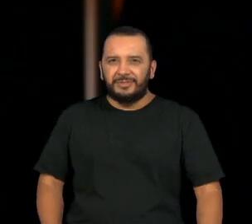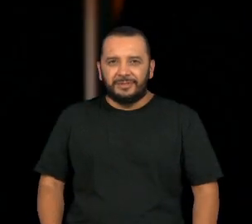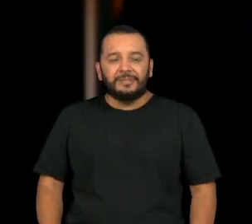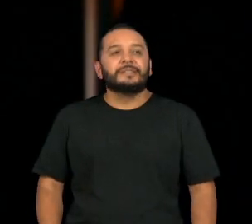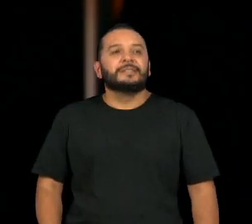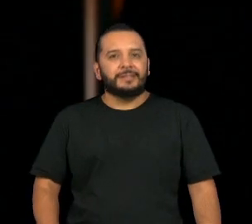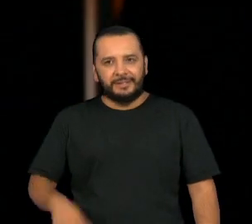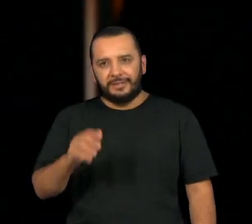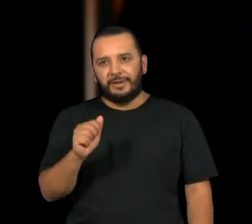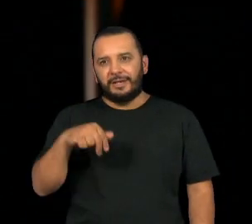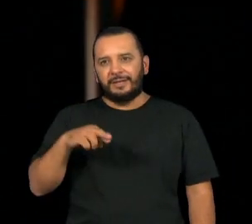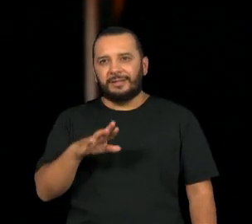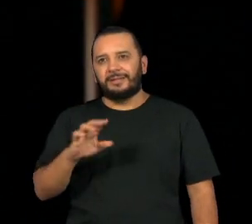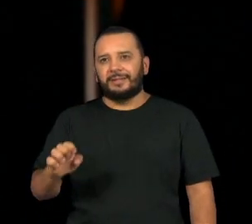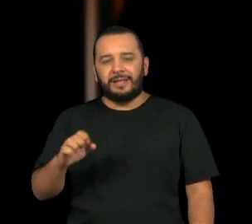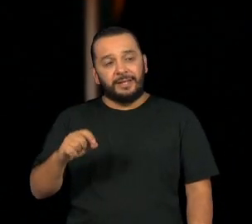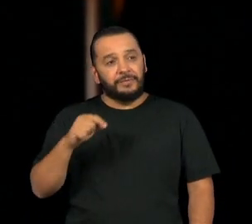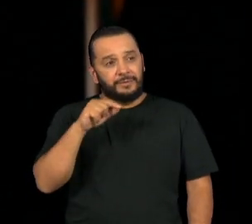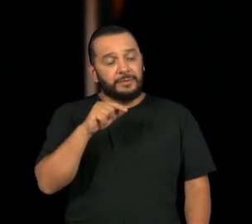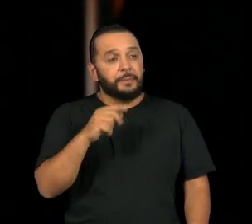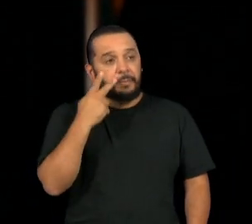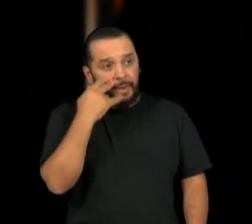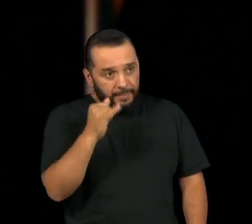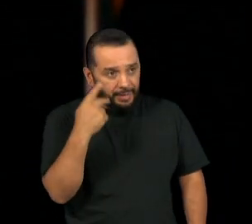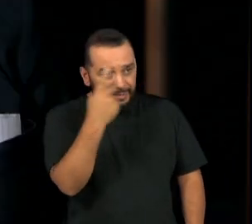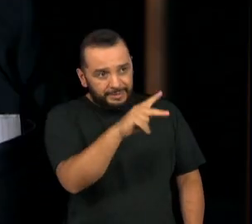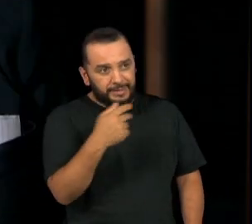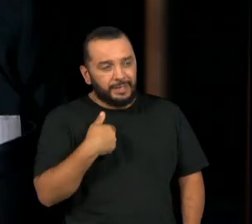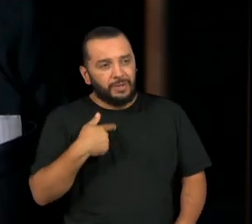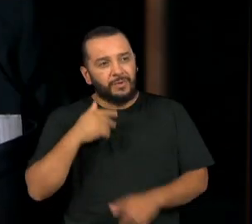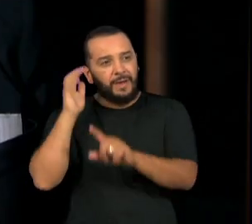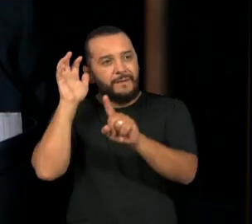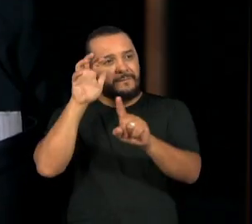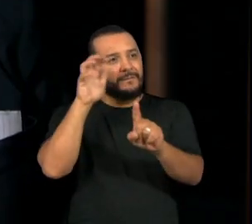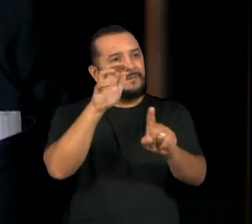O André, qual é a herança que o seu pai te deixou?